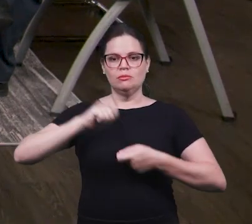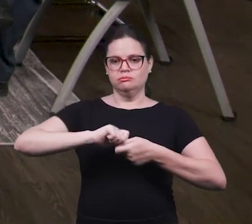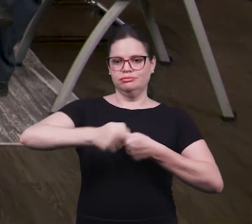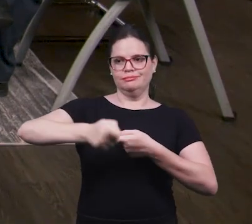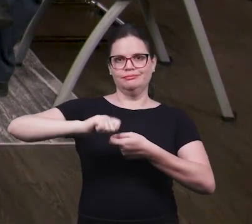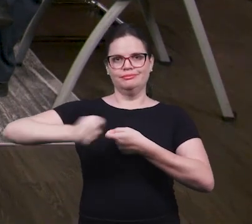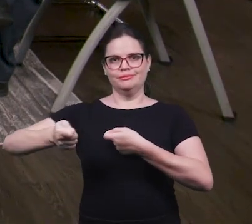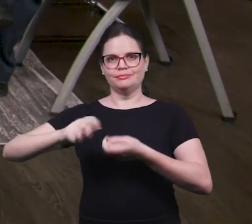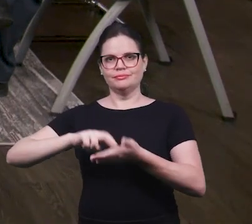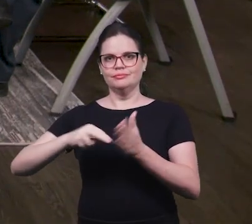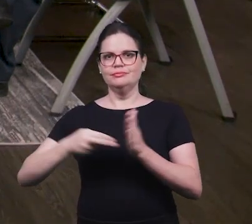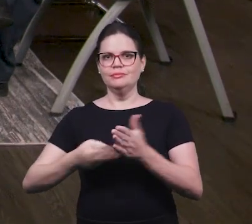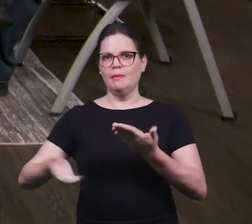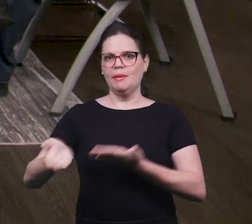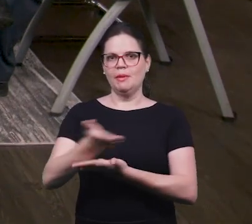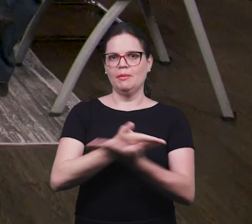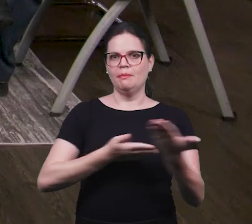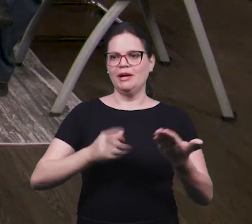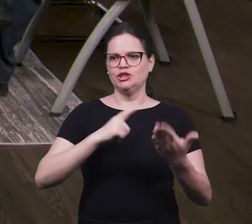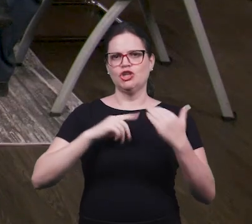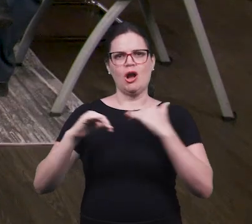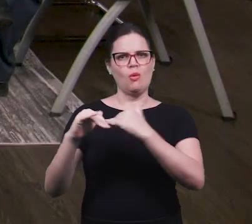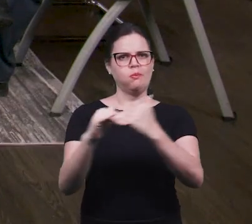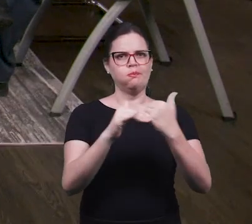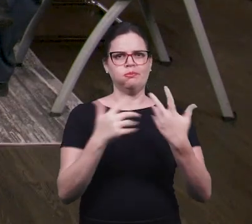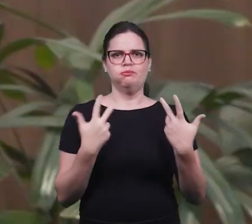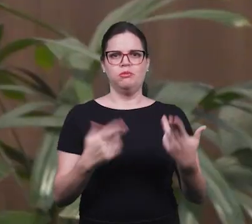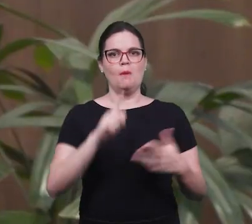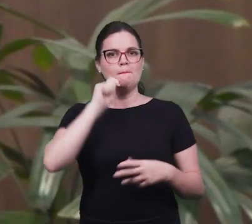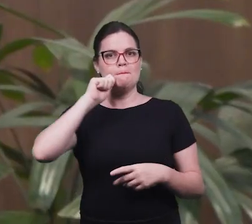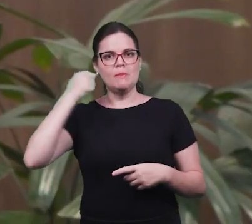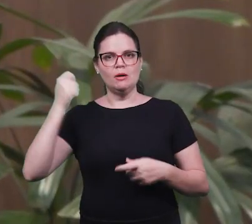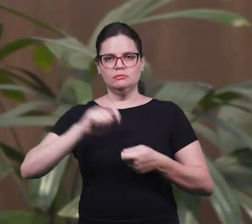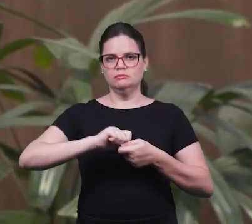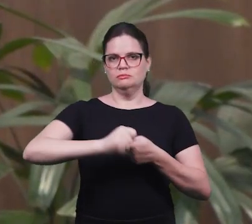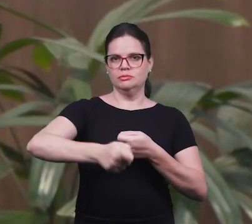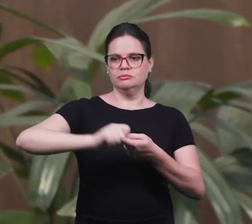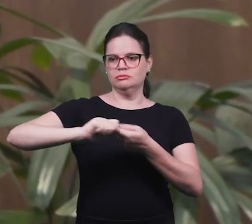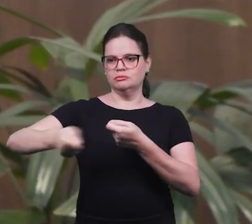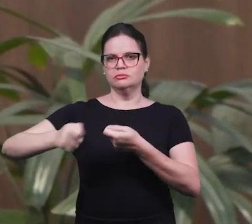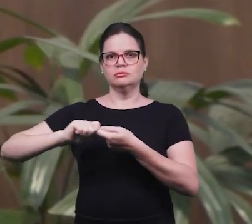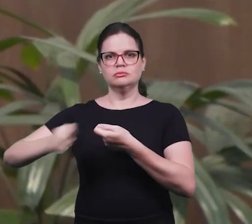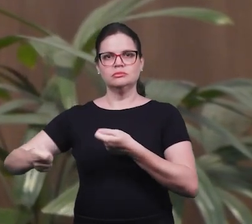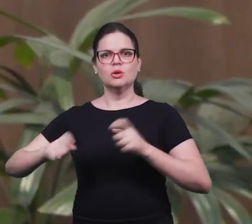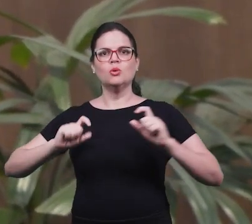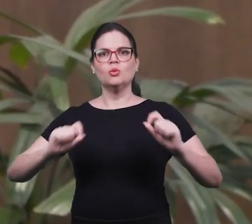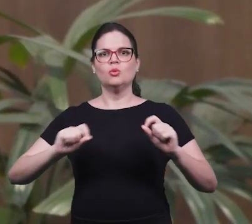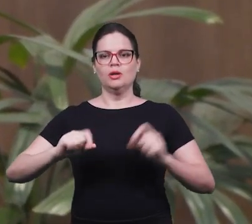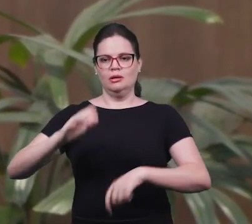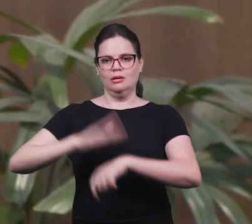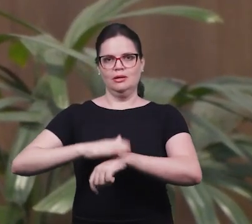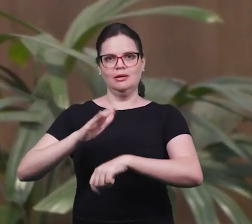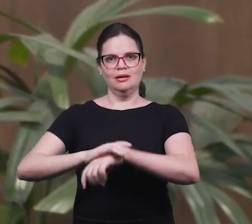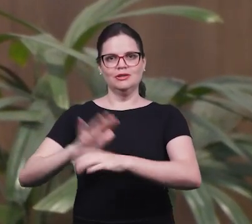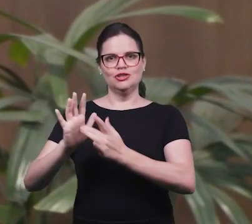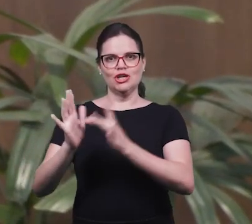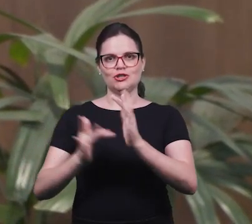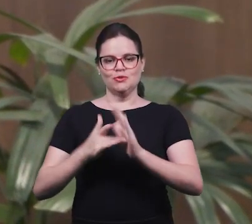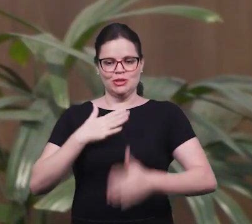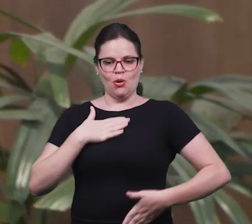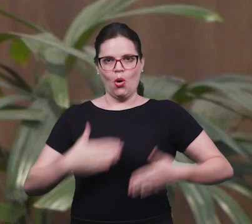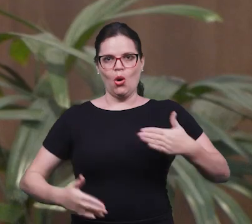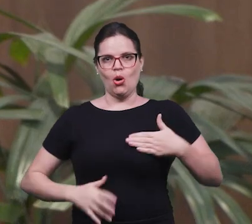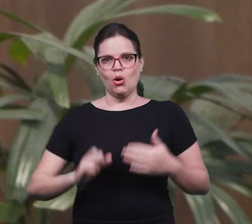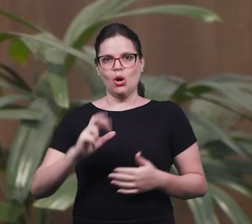questão social. Eles tinham tudo em comum, mas o partir do pão era o quê? Era o próprio Senhor Jesus. No partir do